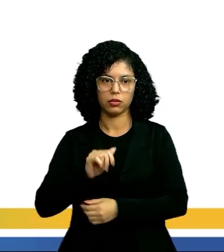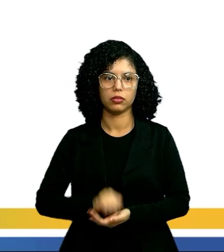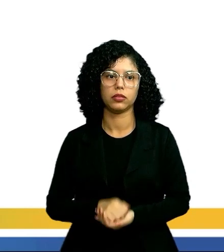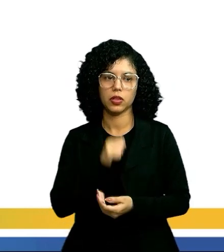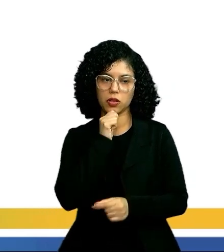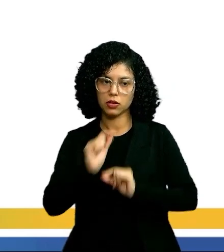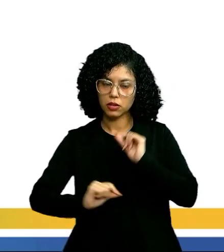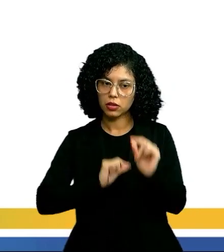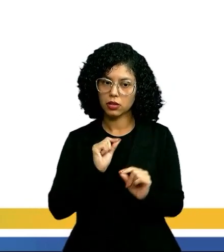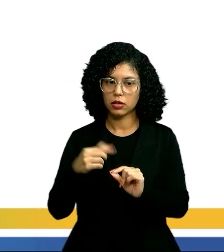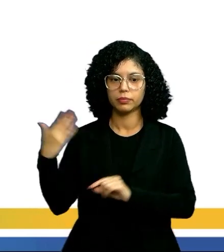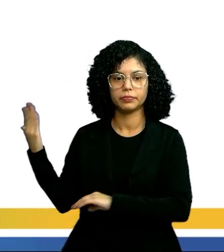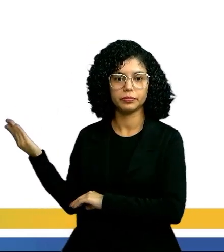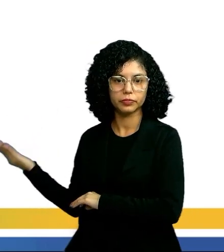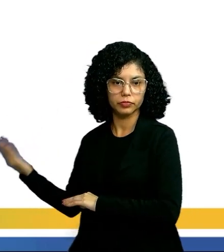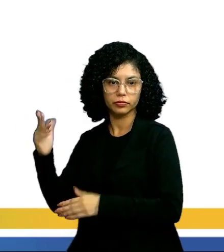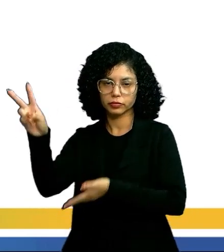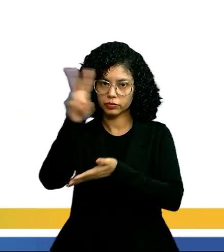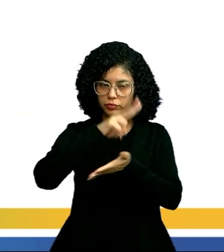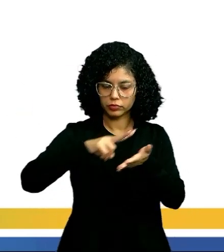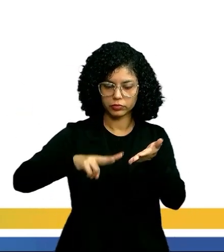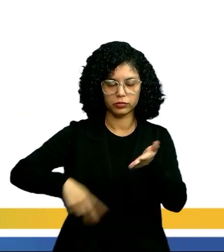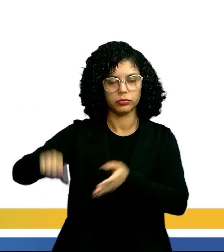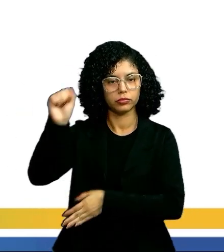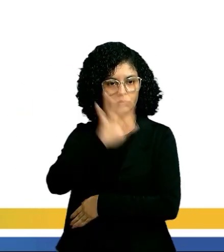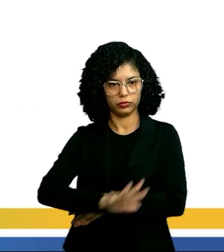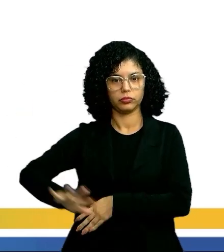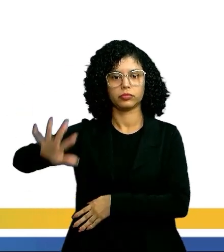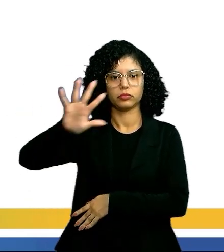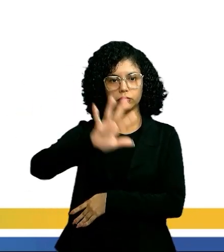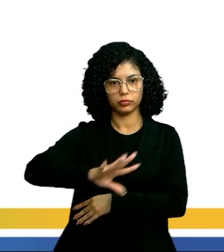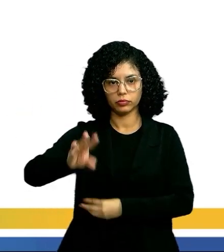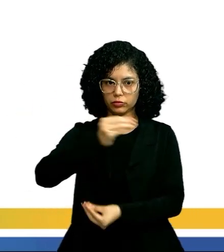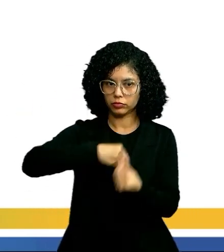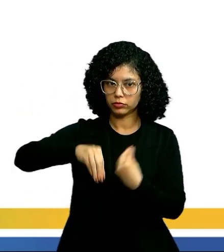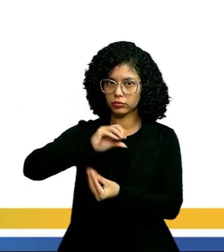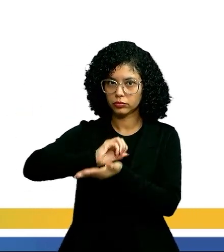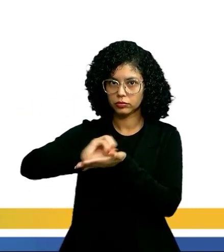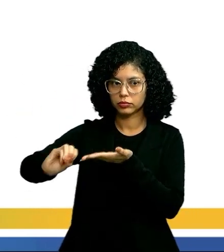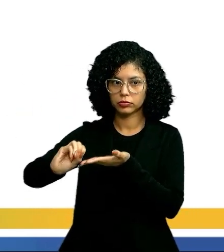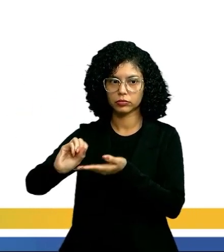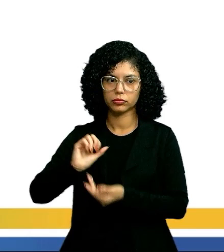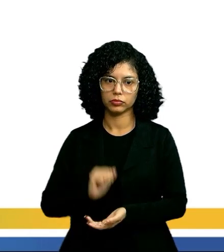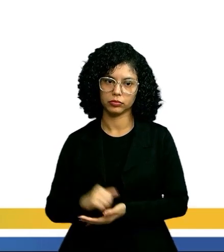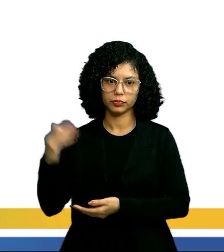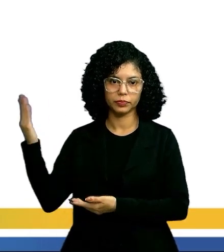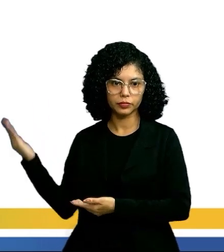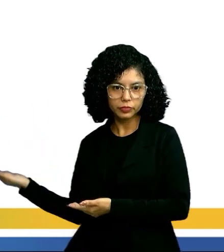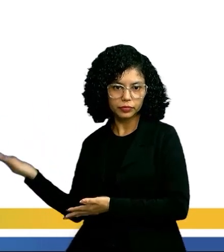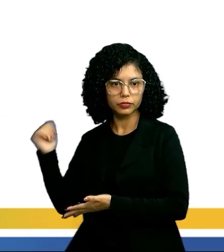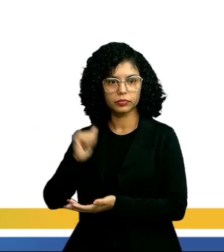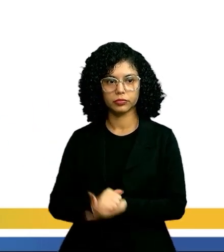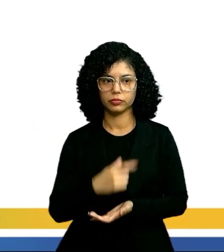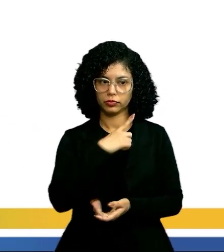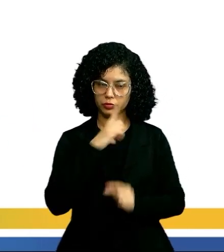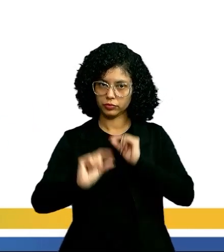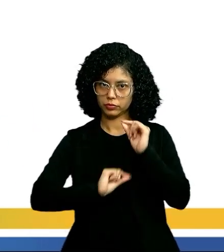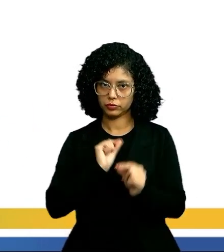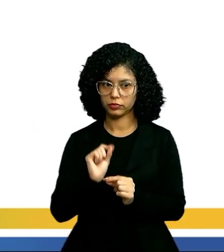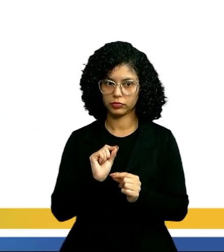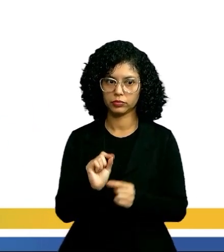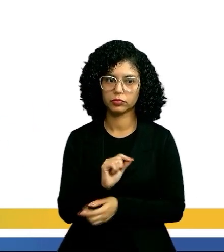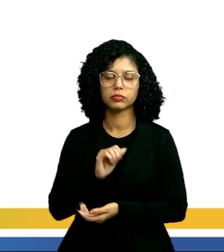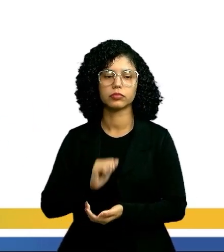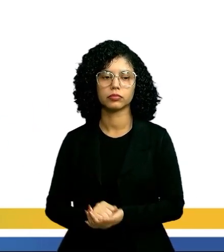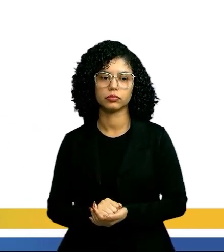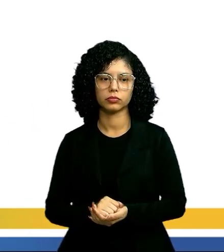apolar. Então, uma leitura geral aí das partes de uma reação orgânica é da seguinte forma. Você vai ter uma